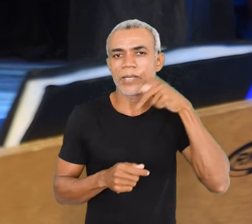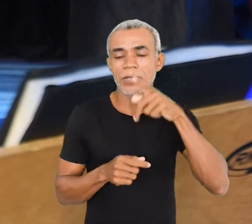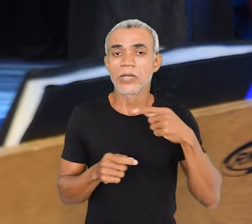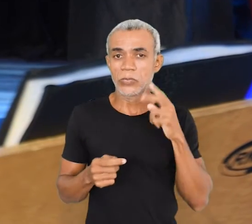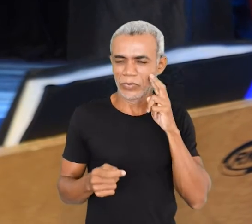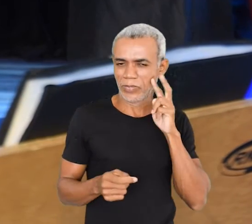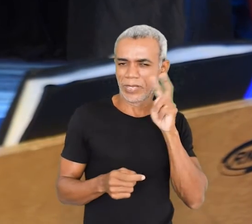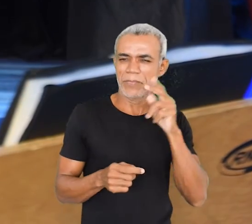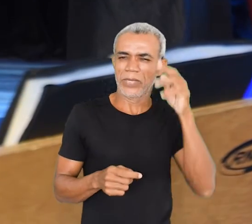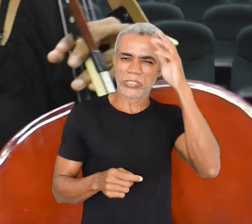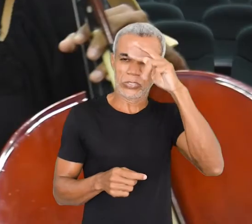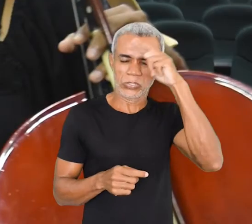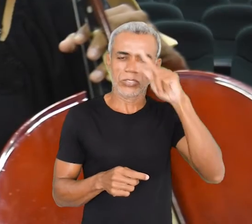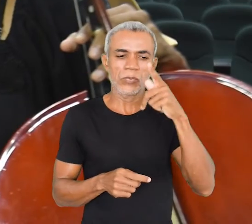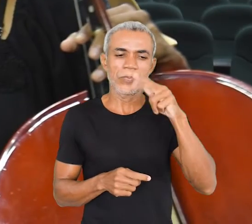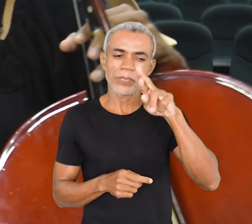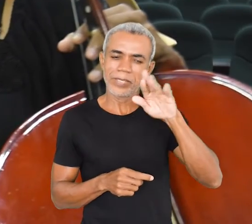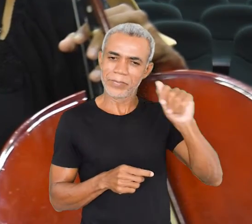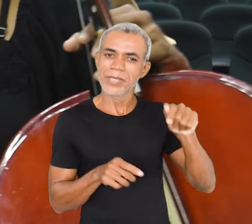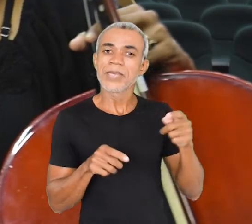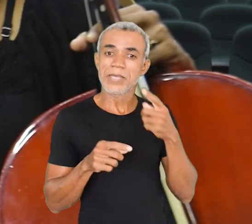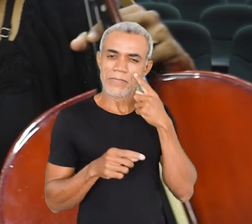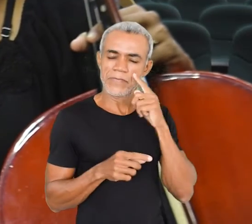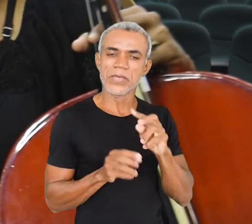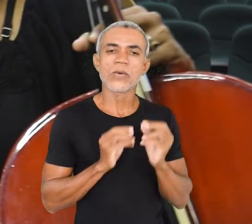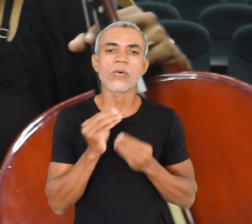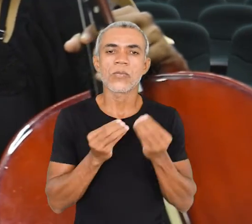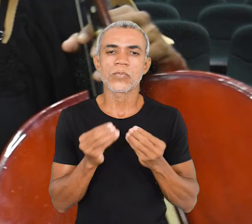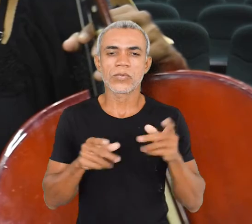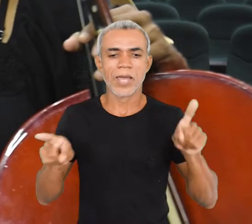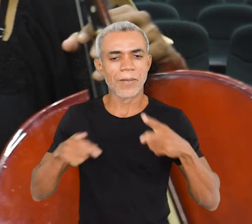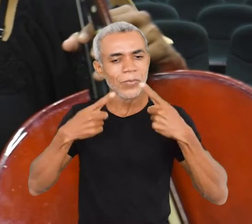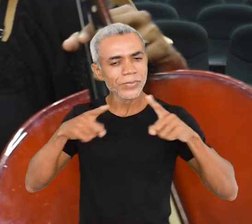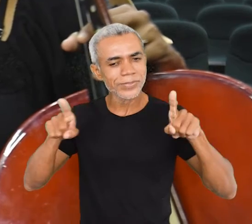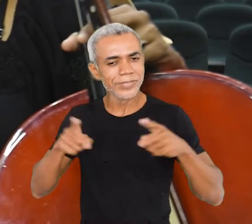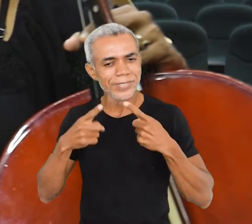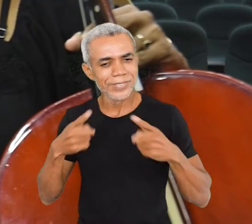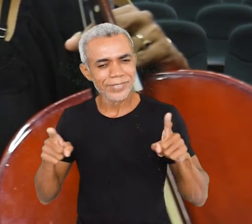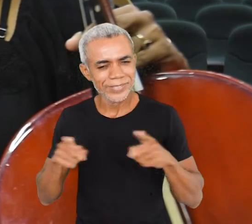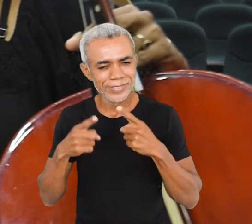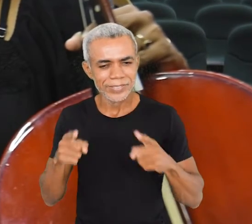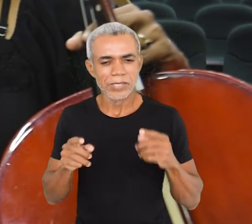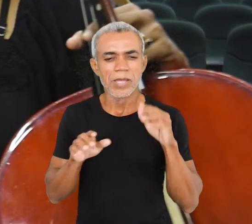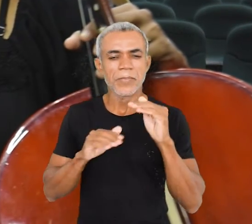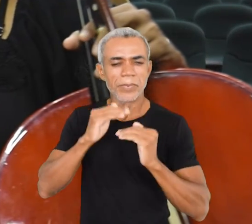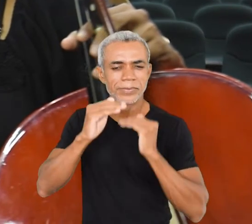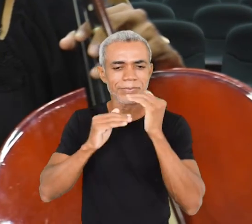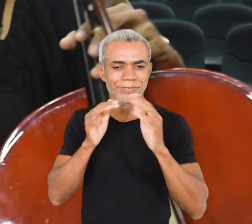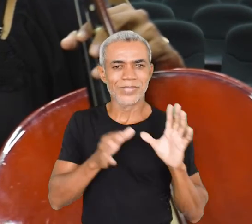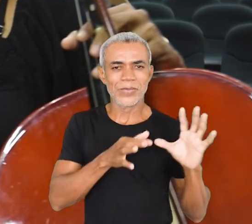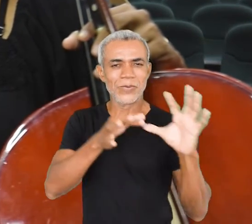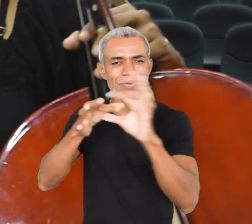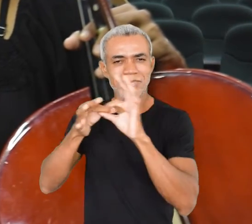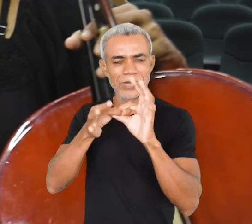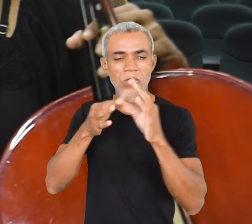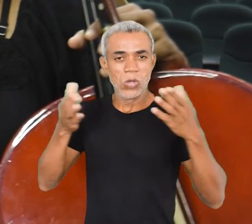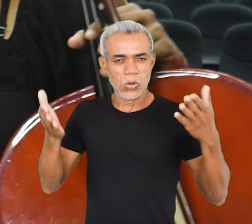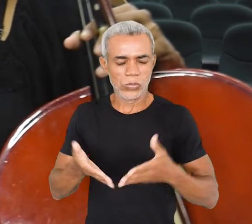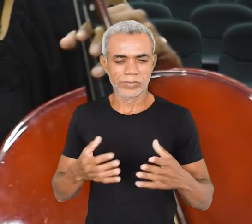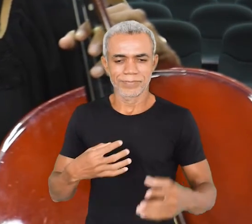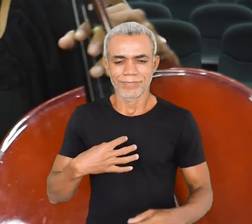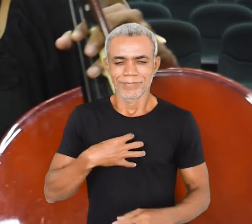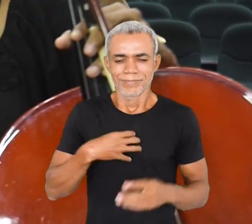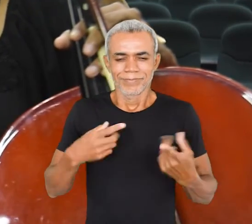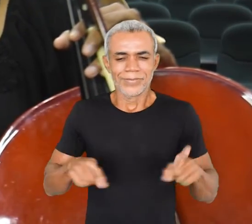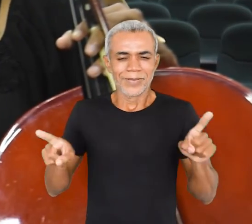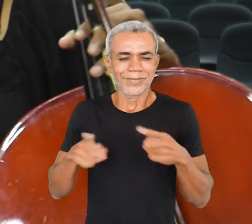de toda a Paraíba. E hoje poder olhar para a história do Prima e ver o quanto a música vem nesse